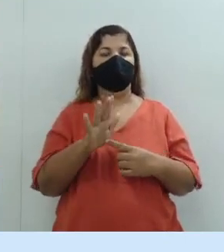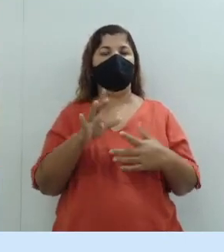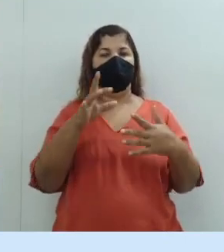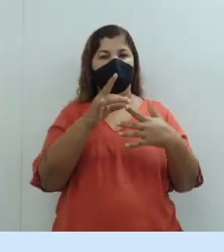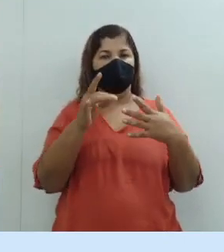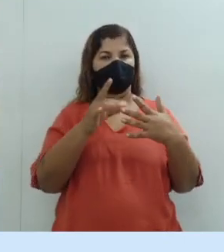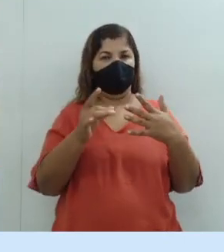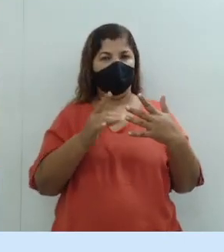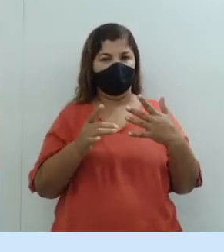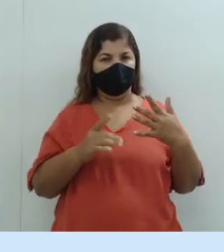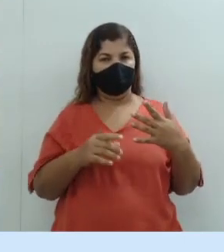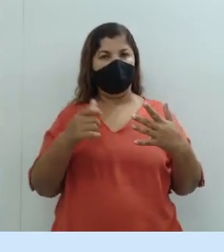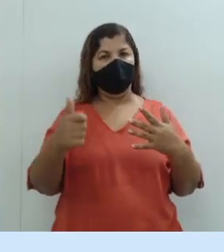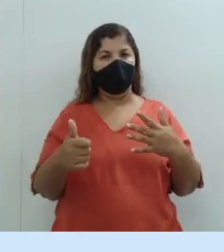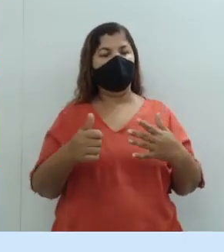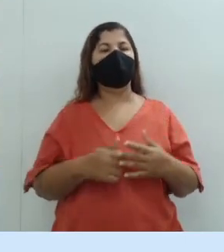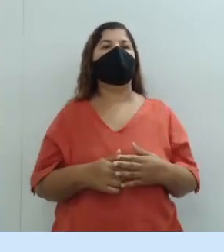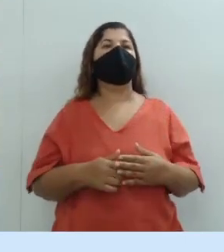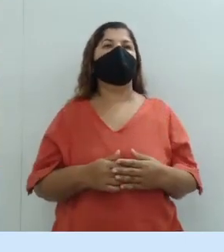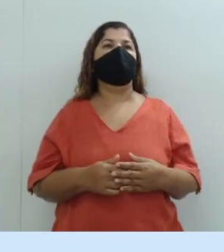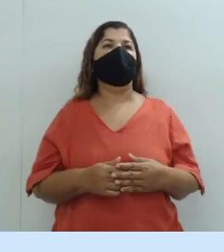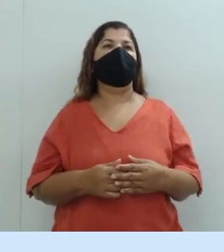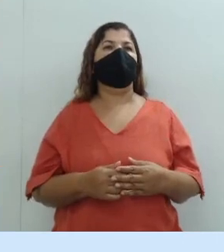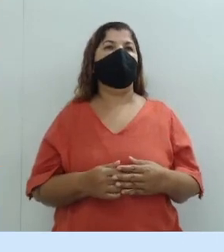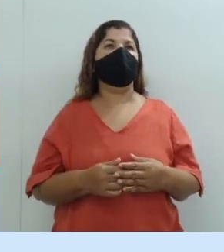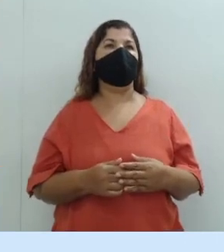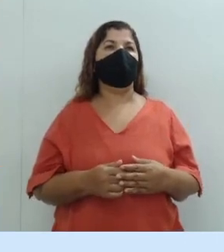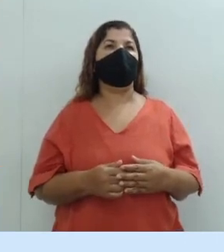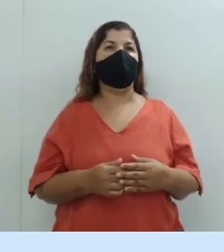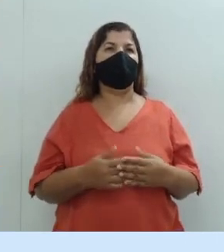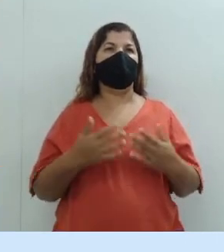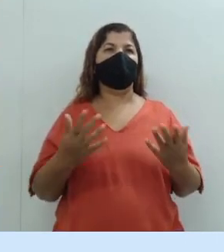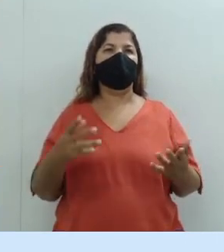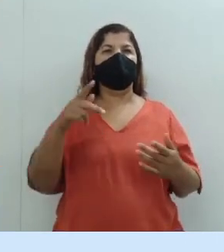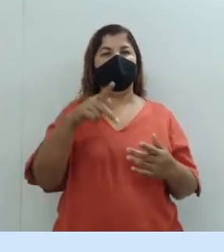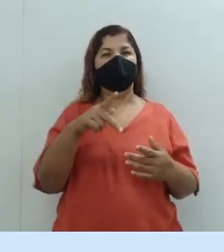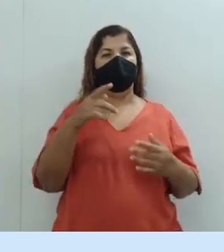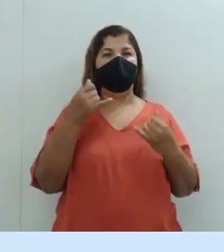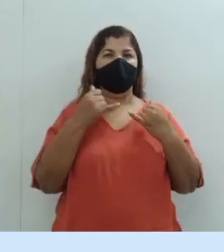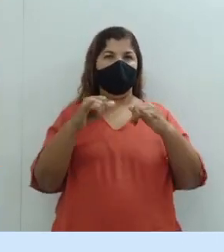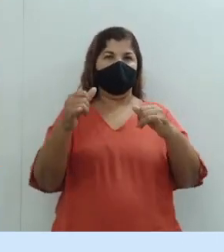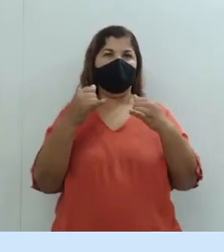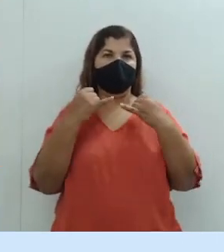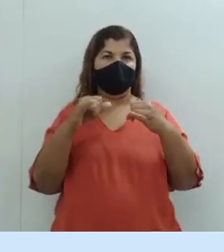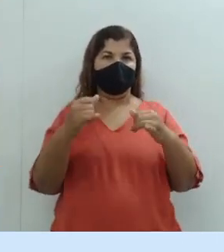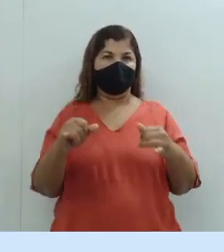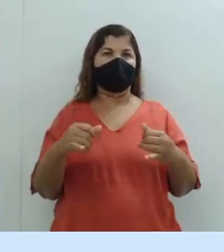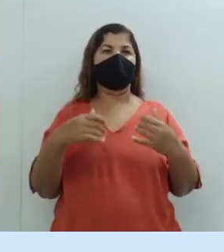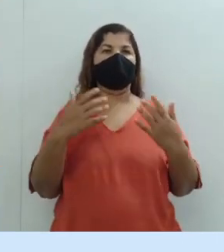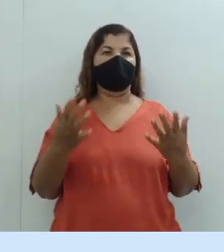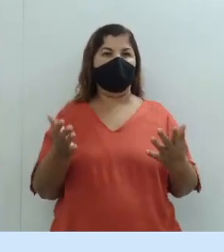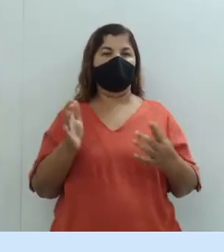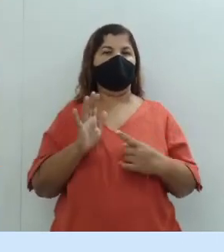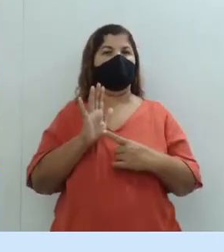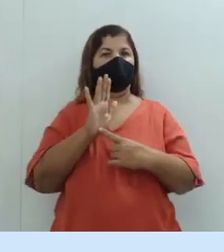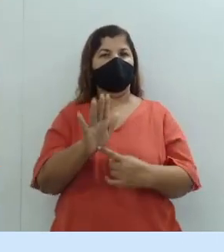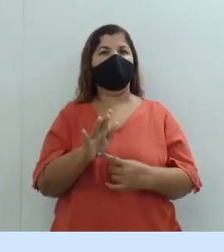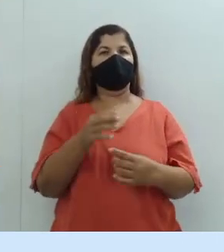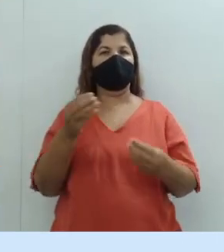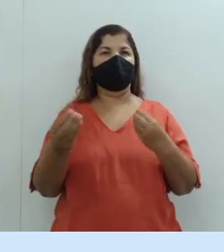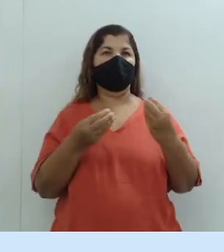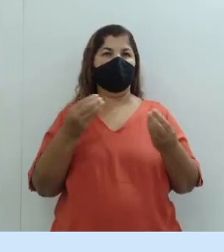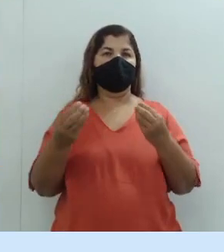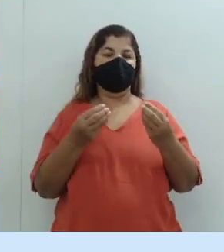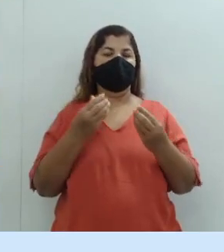certo? Vamos lá. A potência elétrica dissipada por um resistor é algo que a gente vai ter que ter uma noção também para a